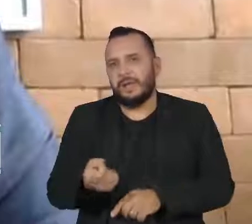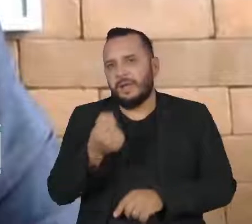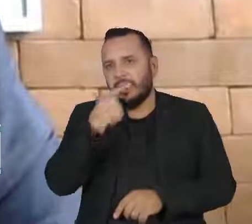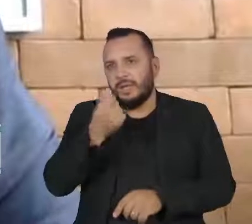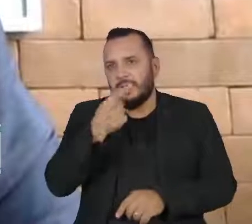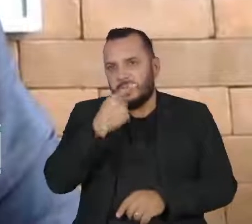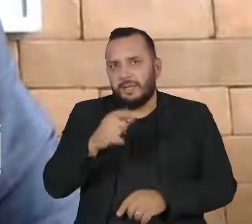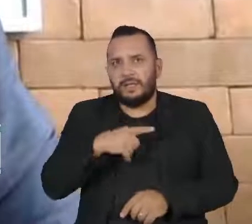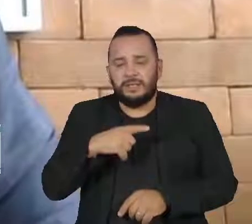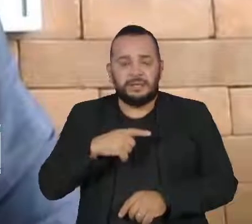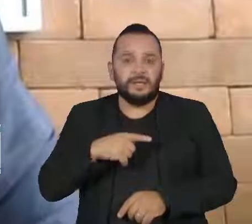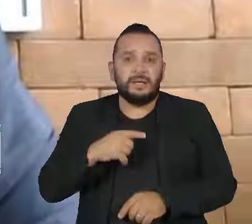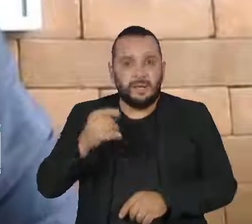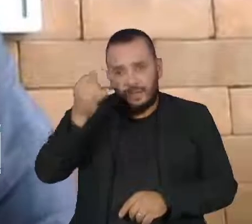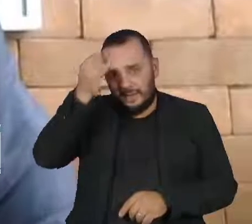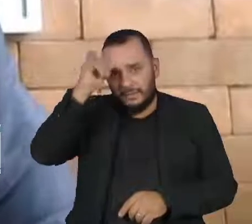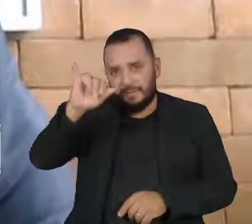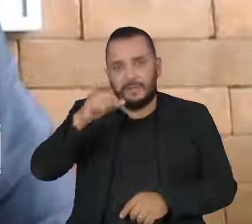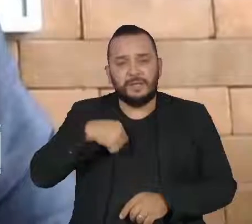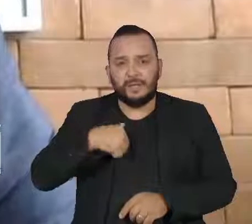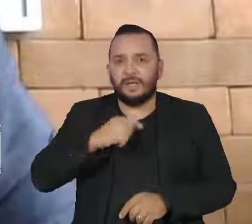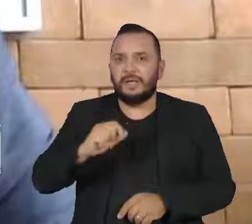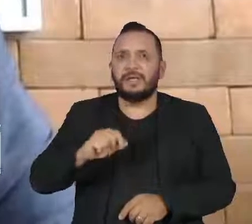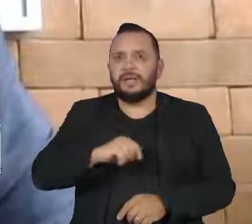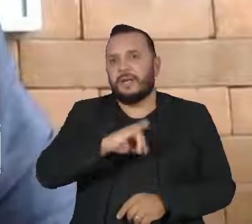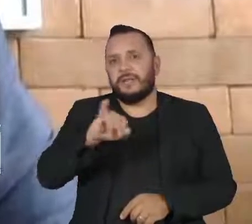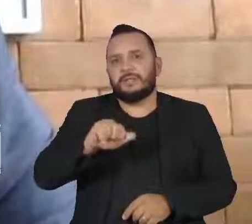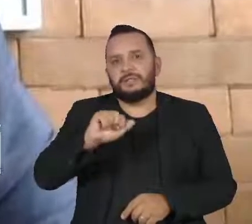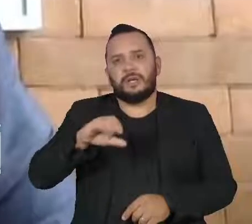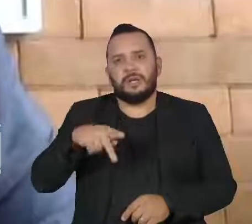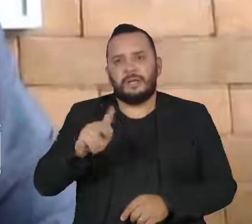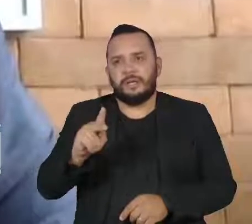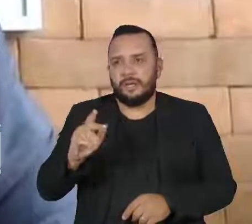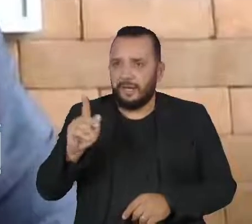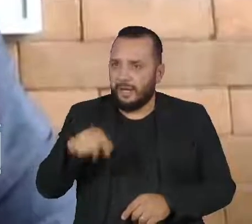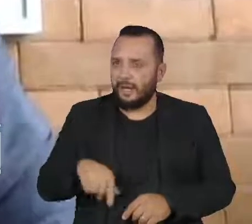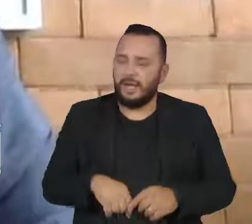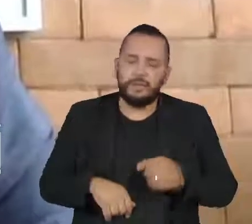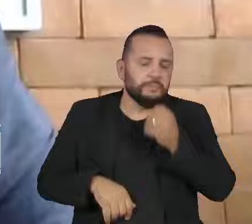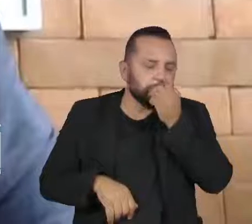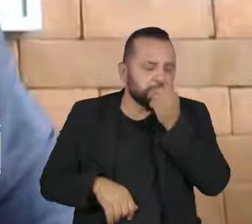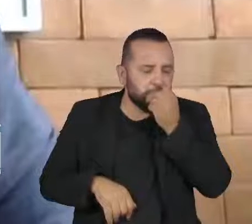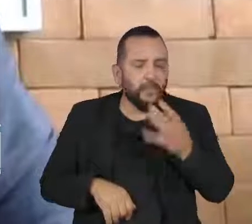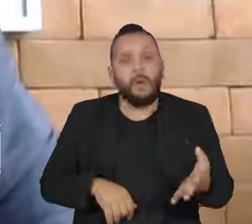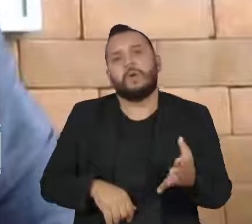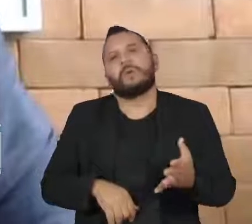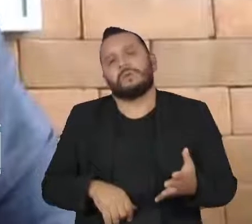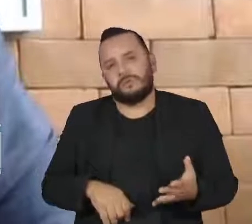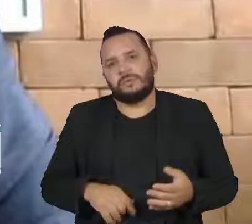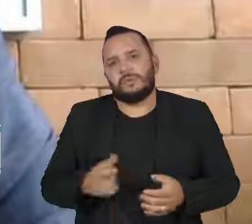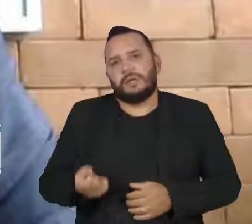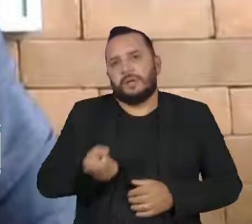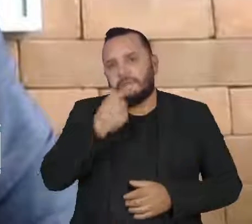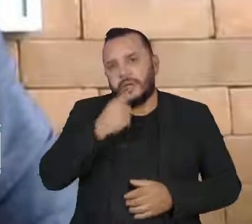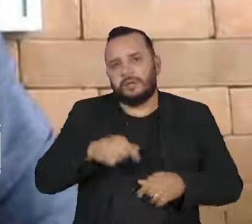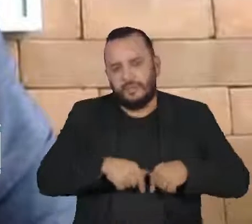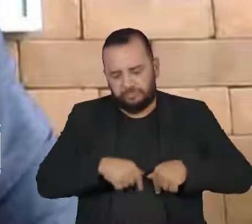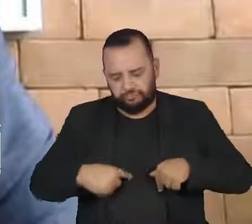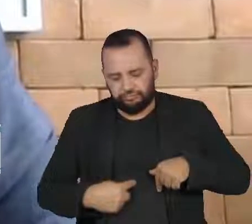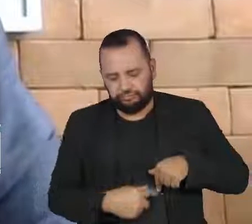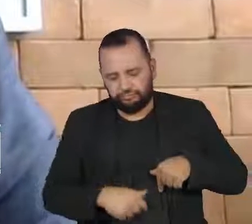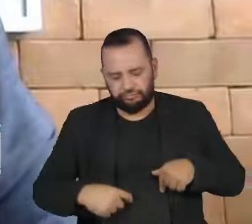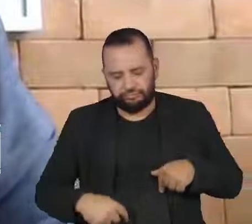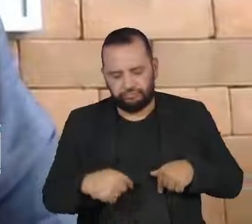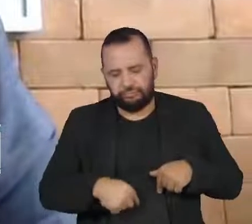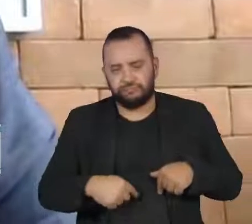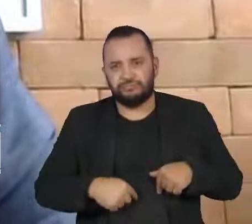são chamados inibidores de JAK, são drogas muito eficazes que levam à cicatrização da mucosa e